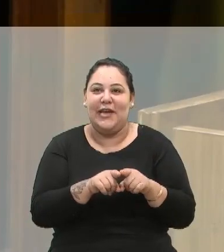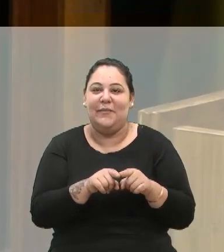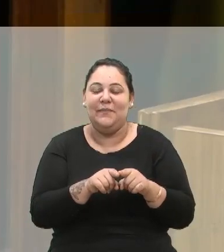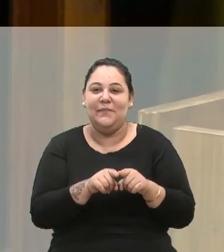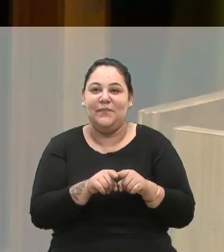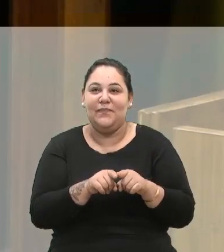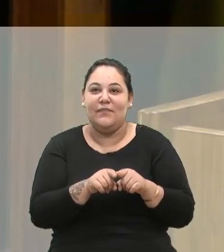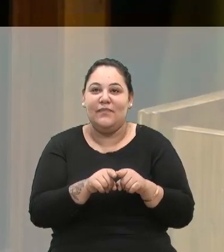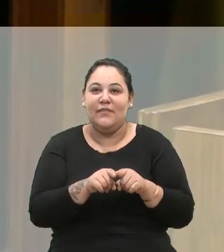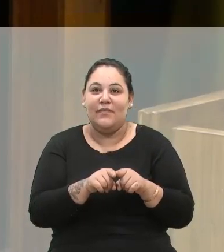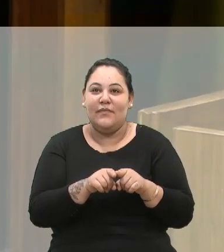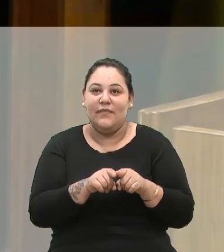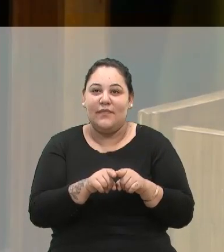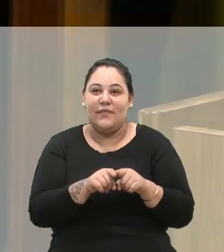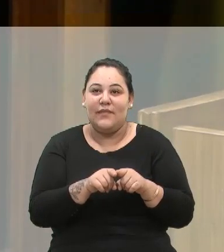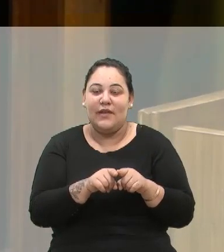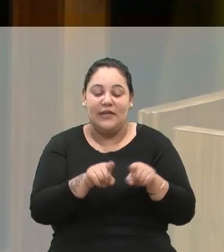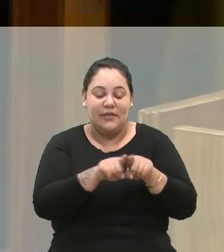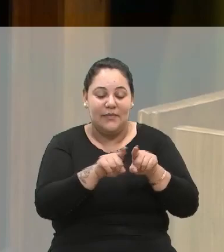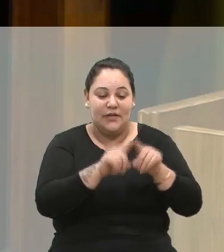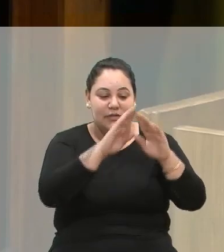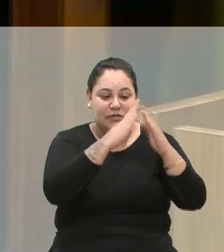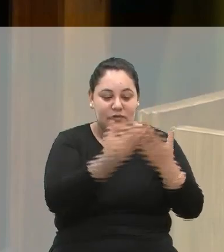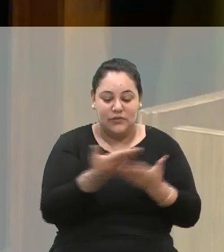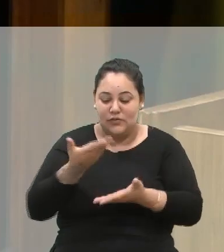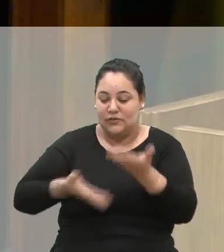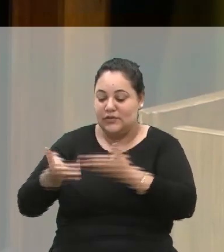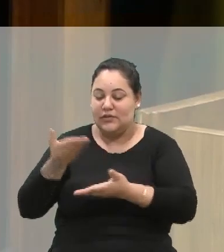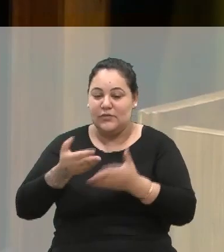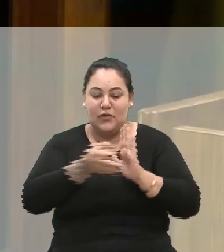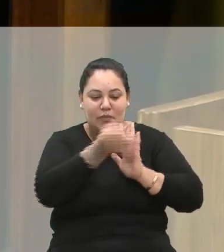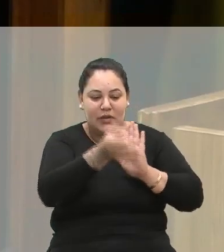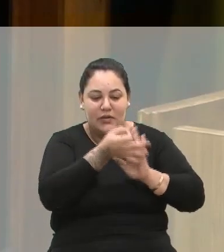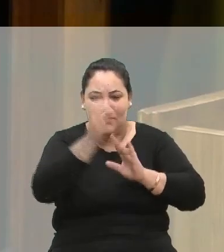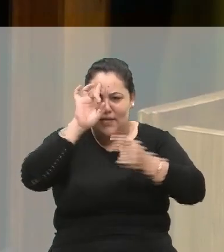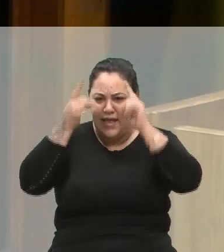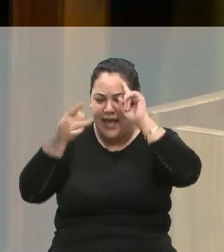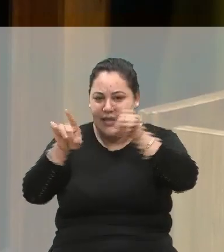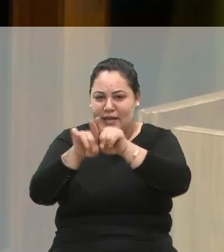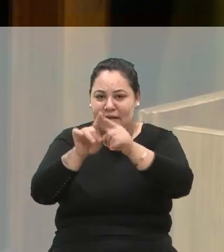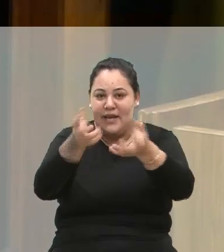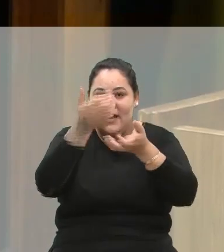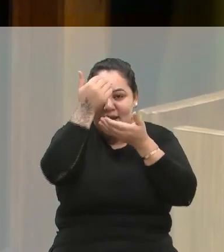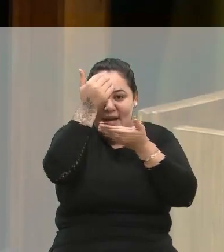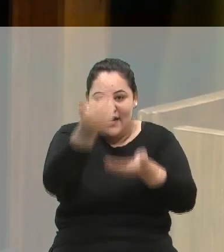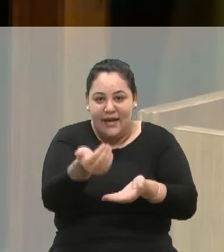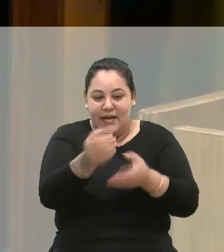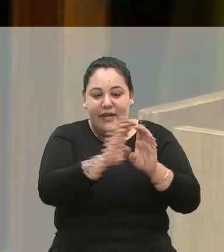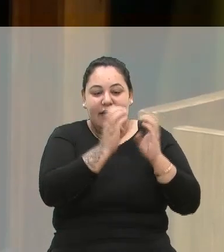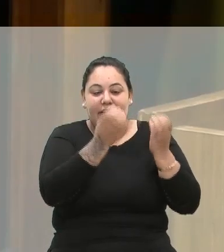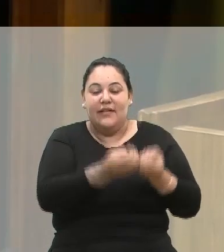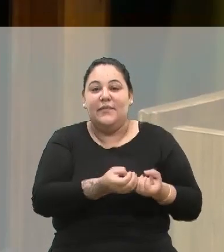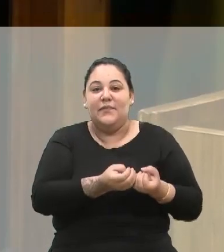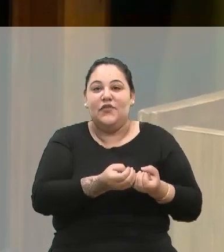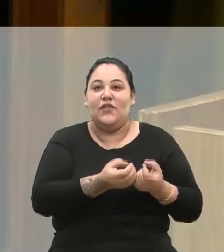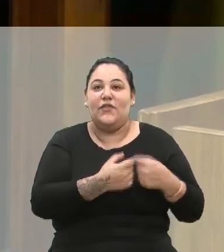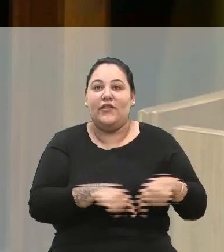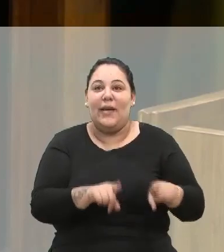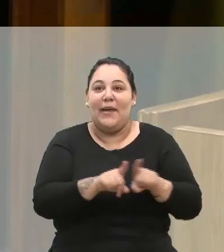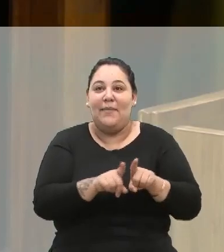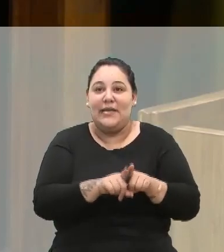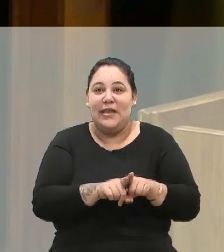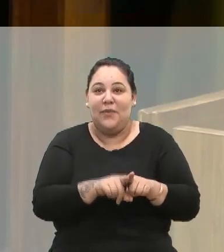a diretora do colégio, trocamos ideia. Também quero agradecer à comunidade por aceitar essa